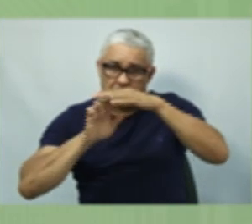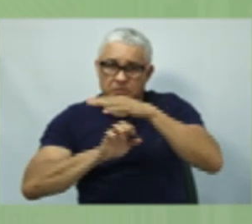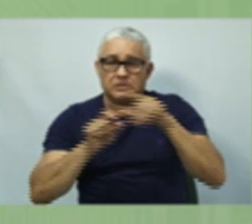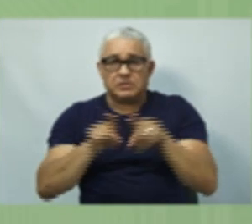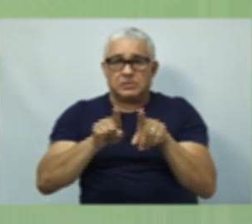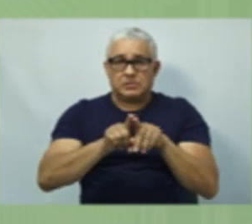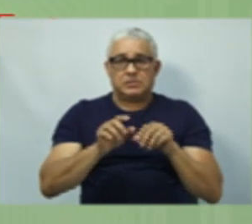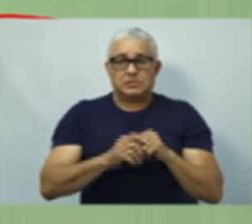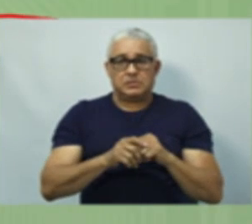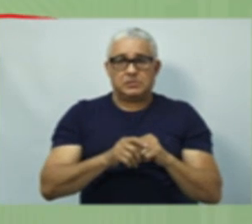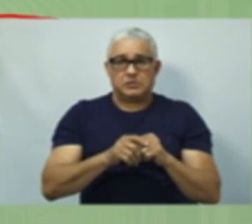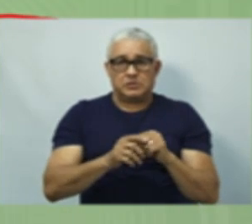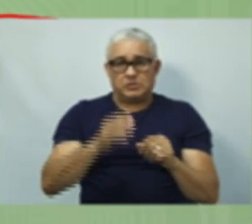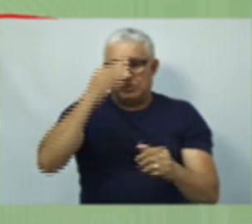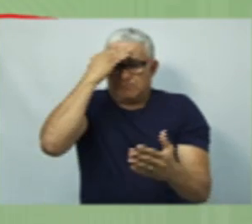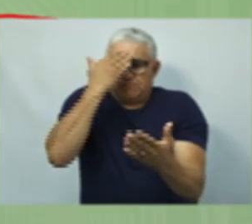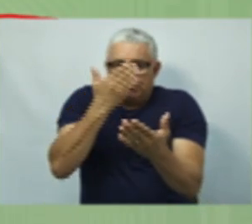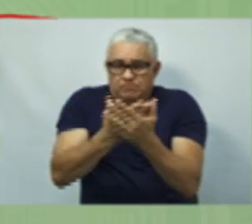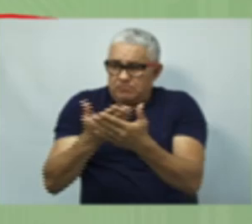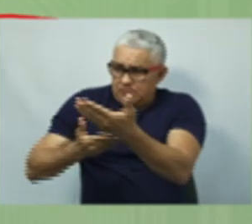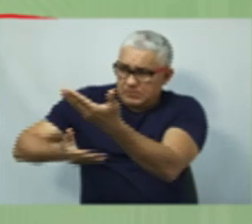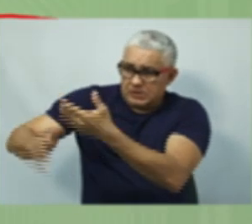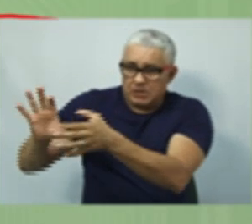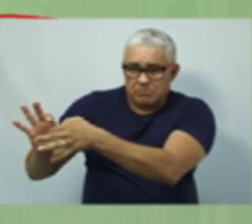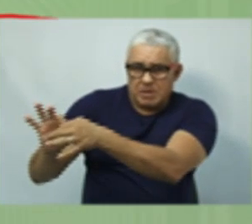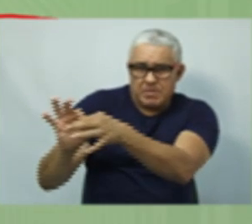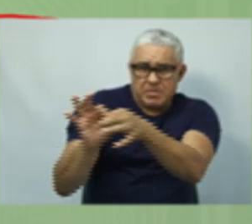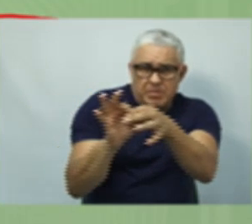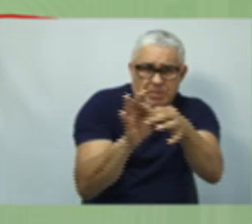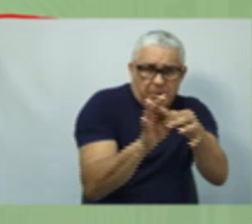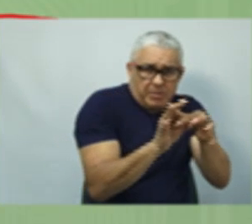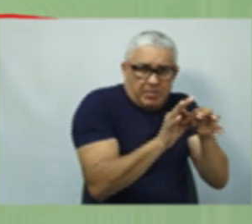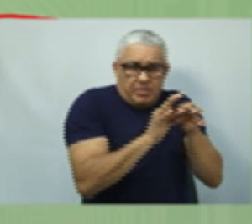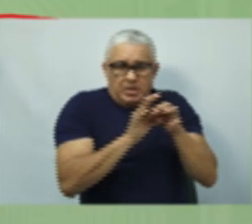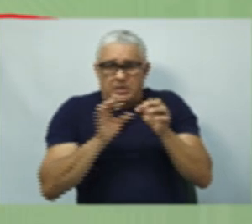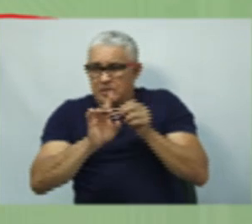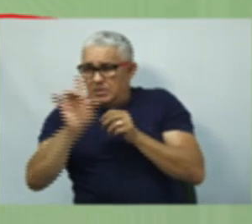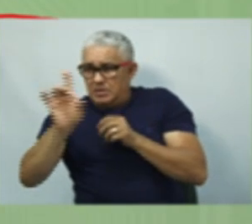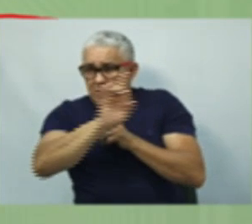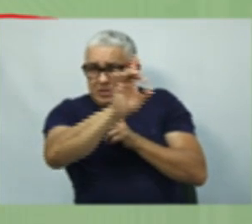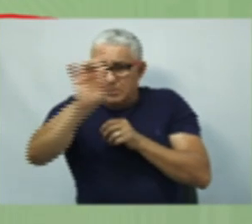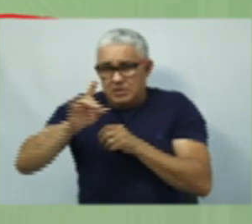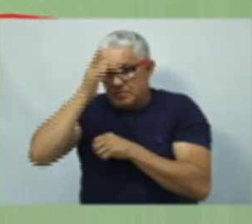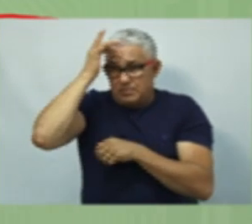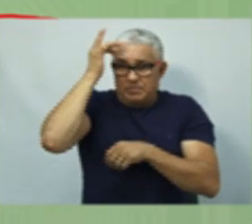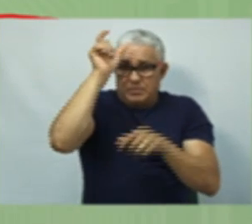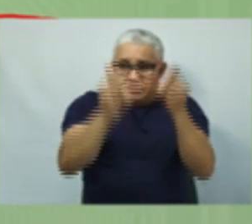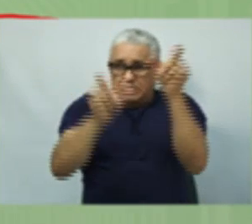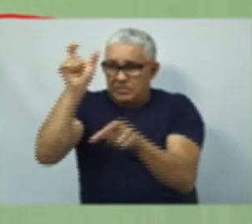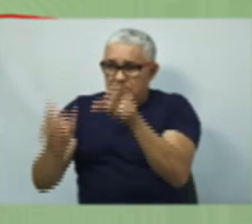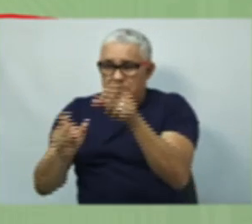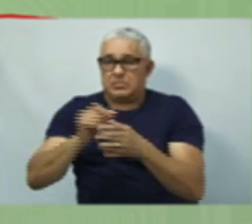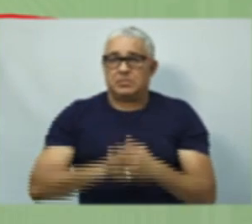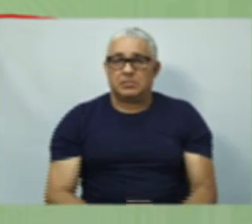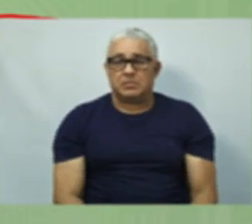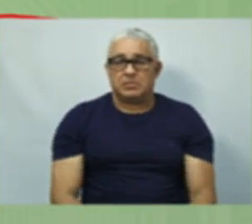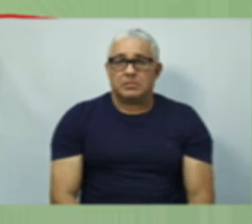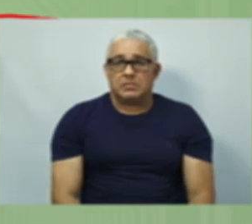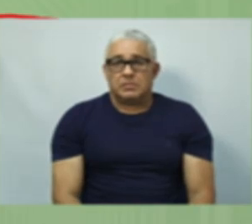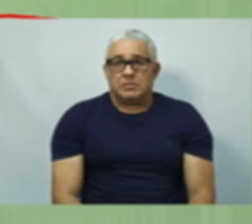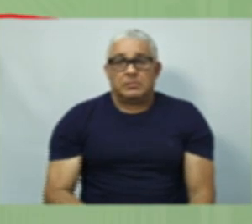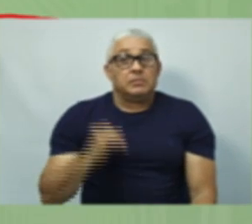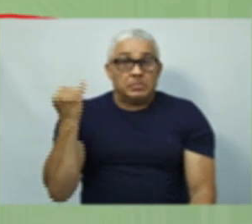com alto grau de confiança mútua entre si, entre cada um dos seus colaboradores.